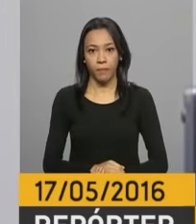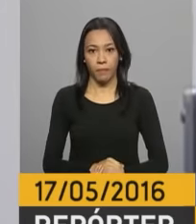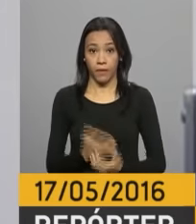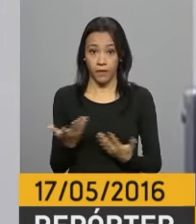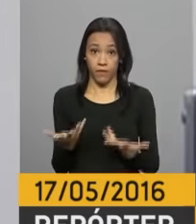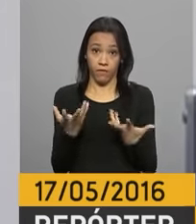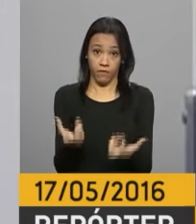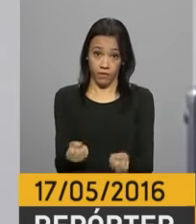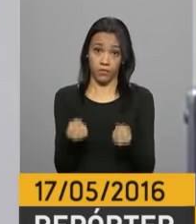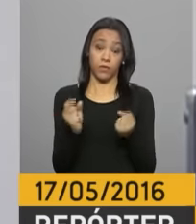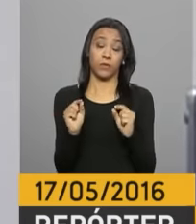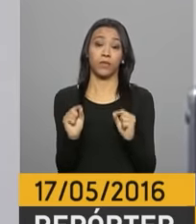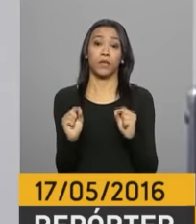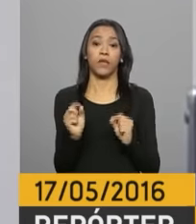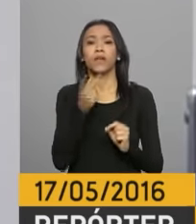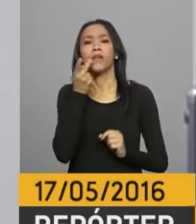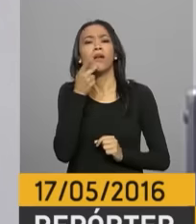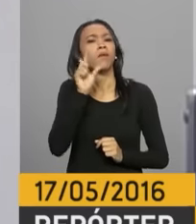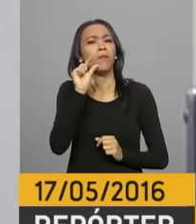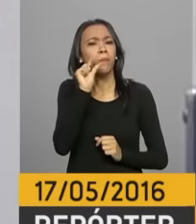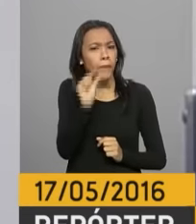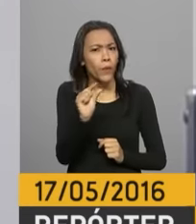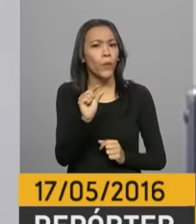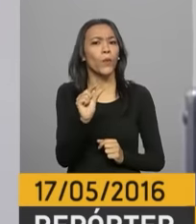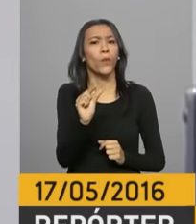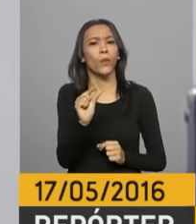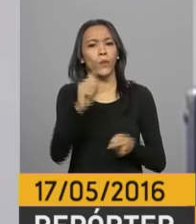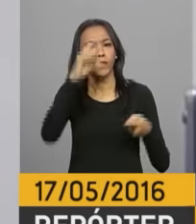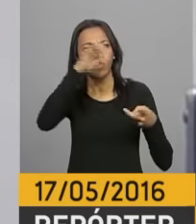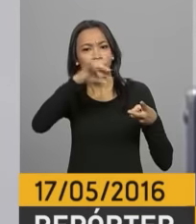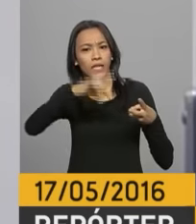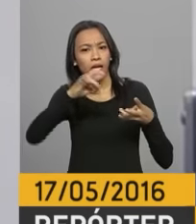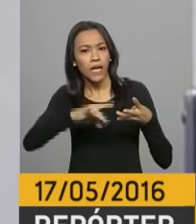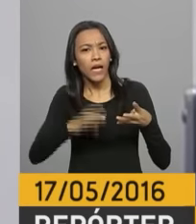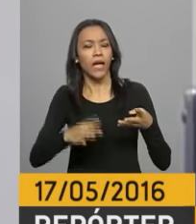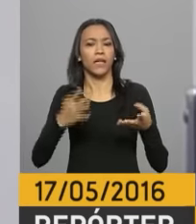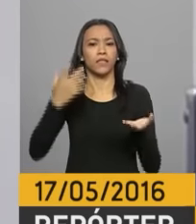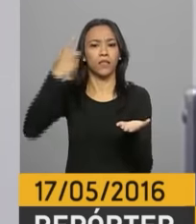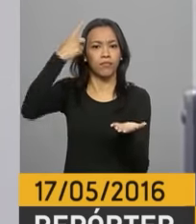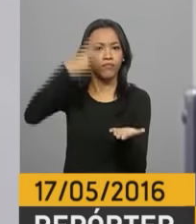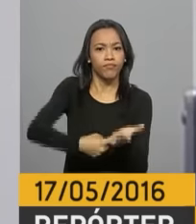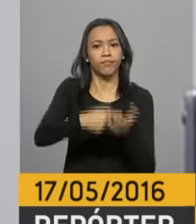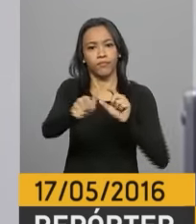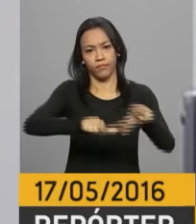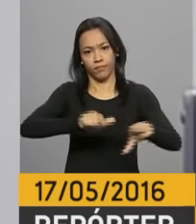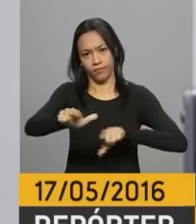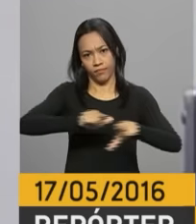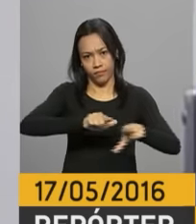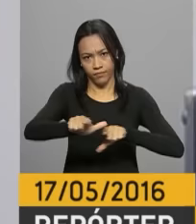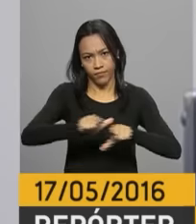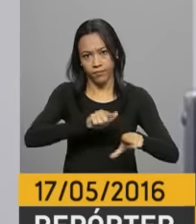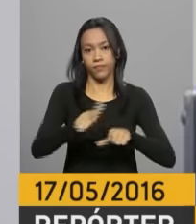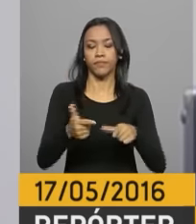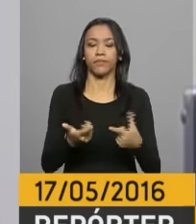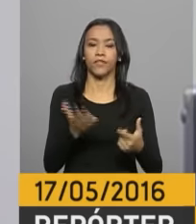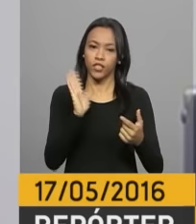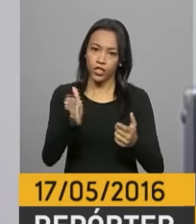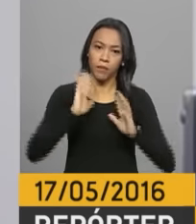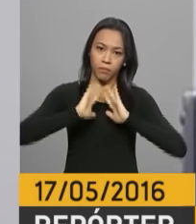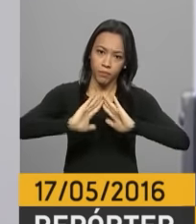então falar um pouquinho dos cargos agora, que já foi antecipado a pedido de vocês,